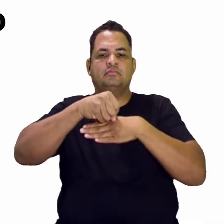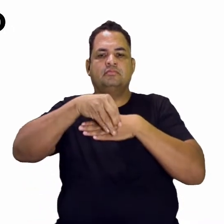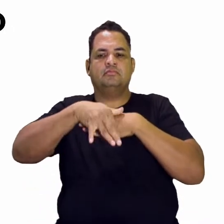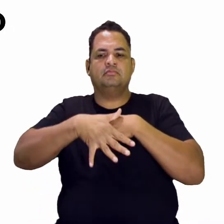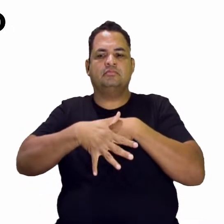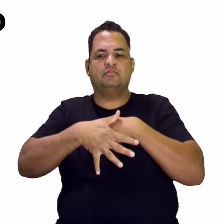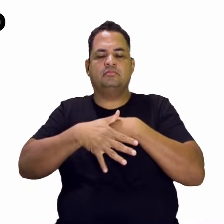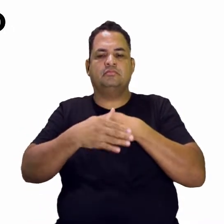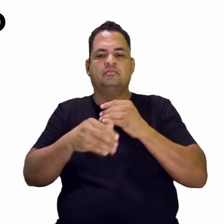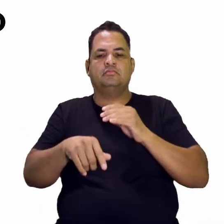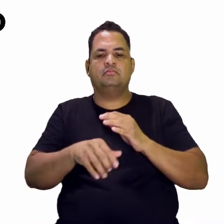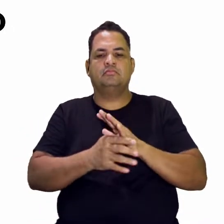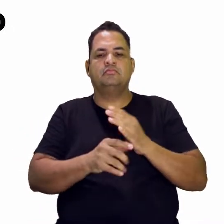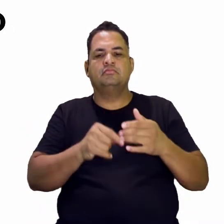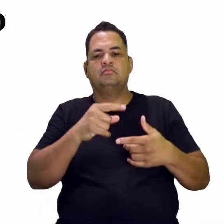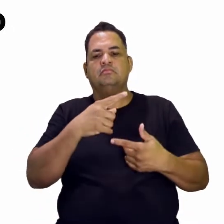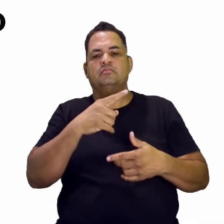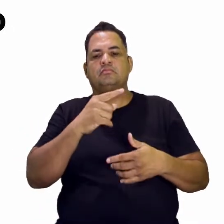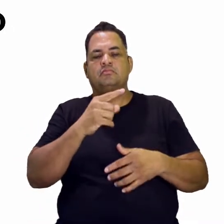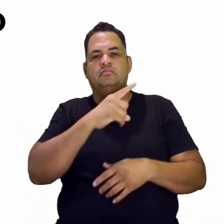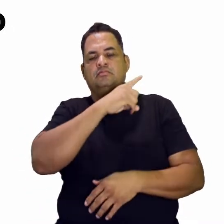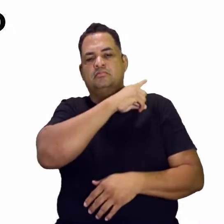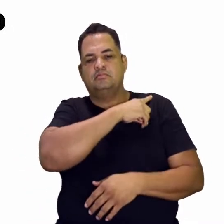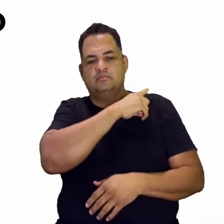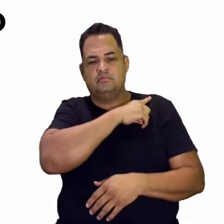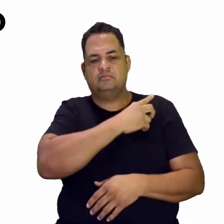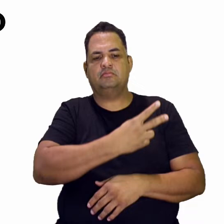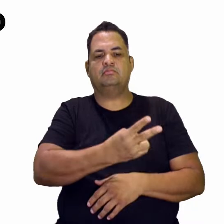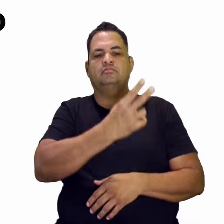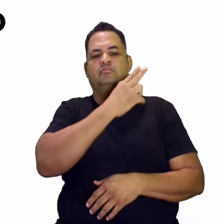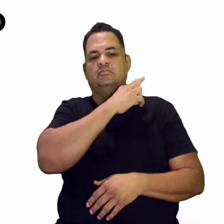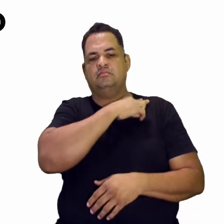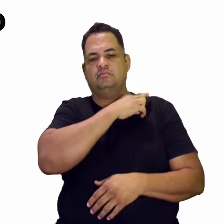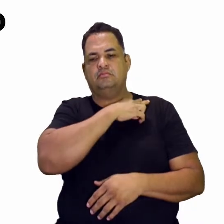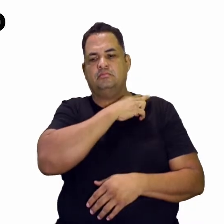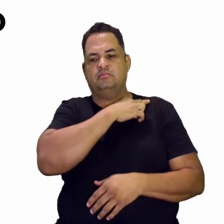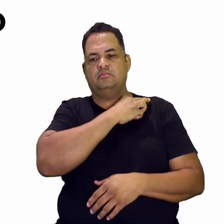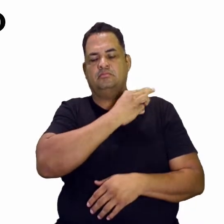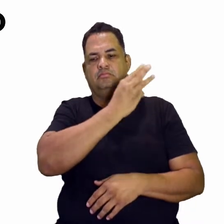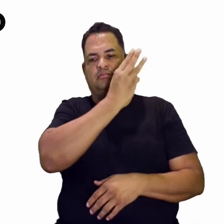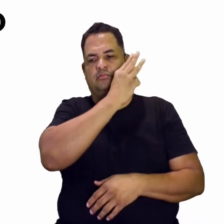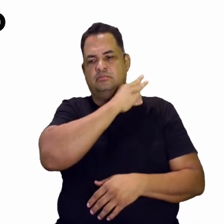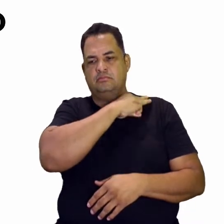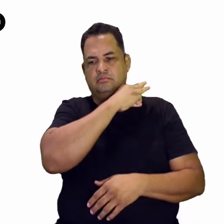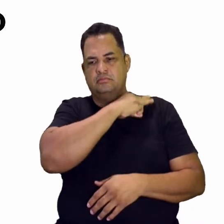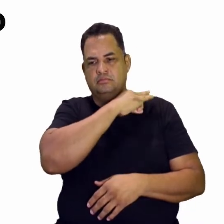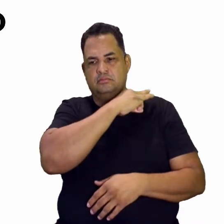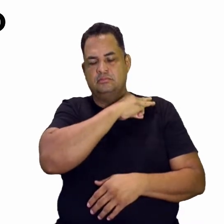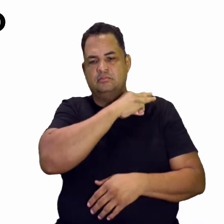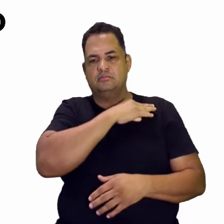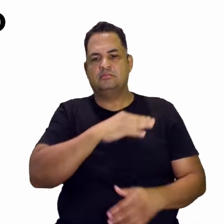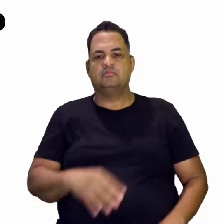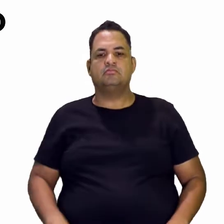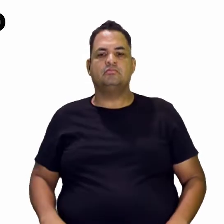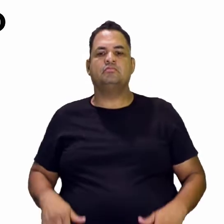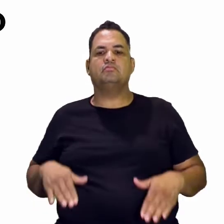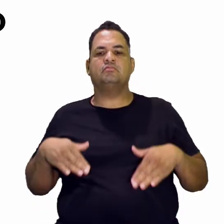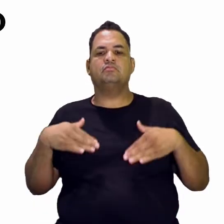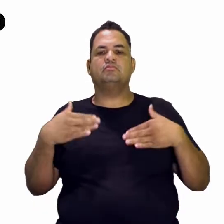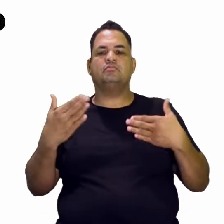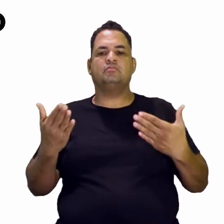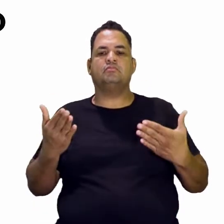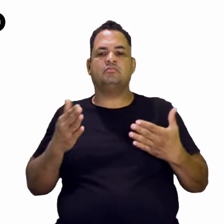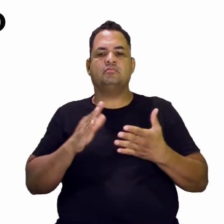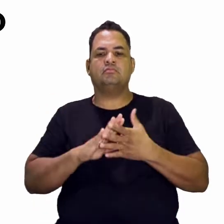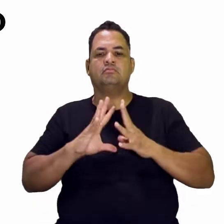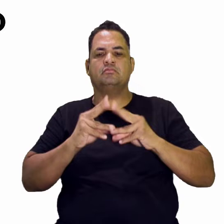Quando a gente fala lá, primeiro ano do ensino médio, segundo ano do ensino médio, terceiro ano do ensino médio, quando você passou ali